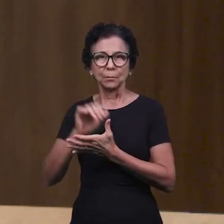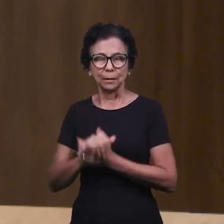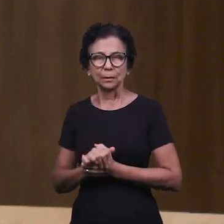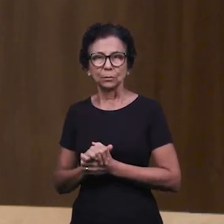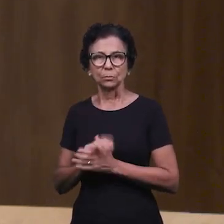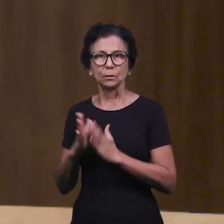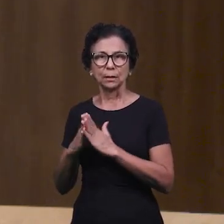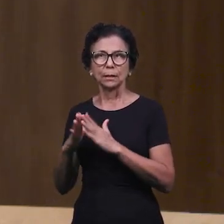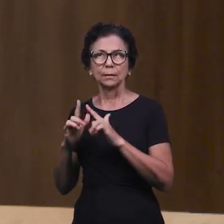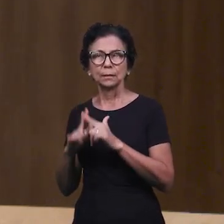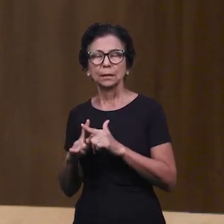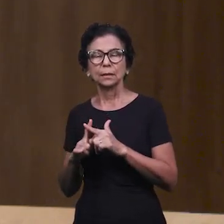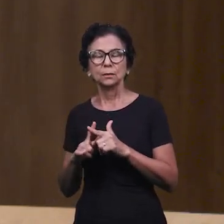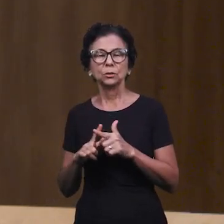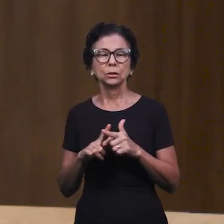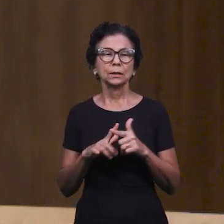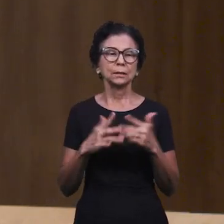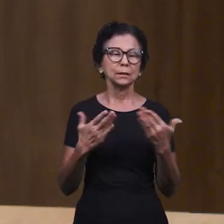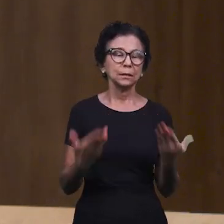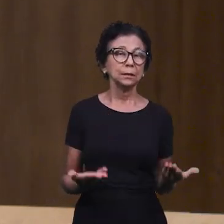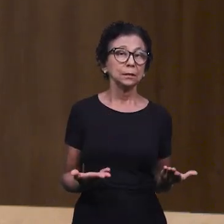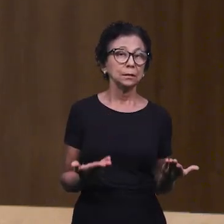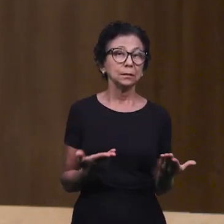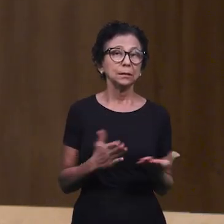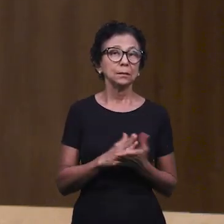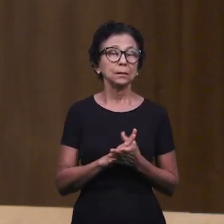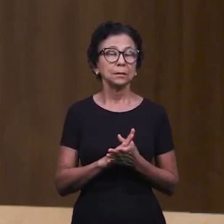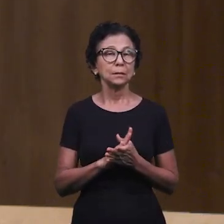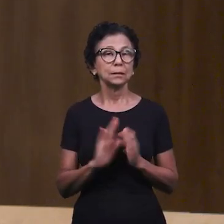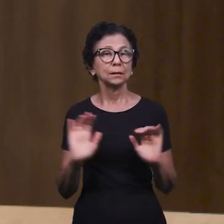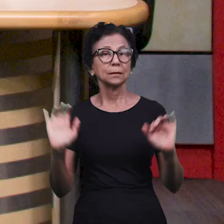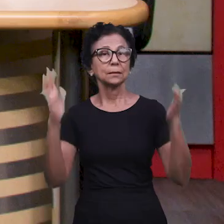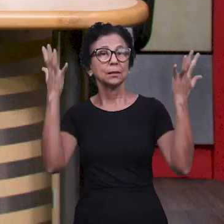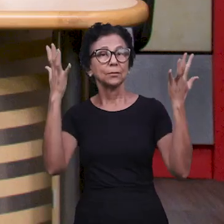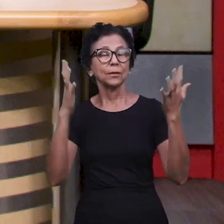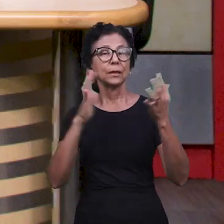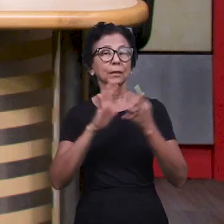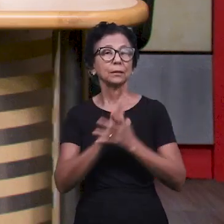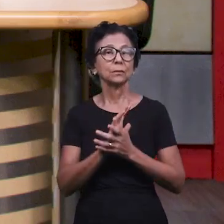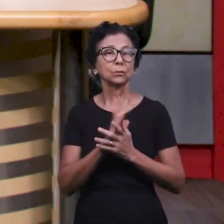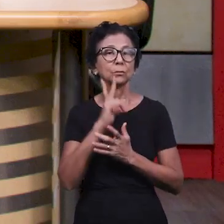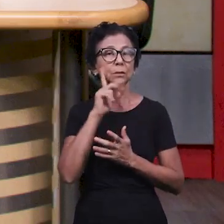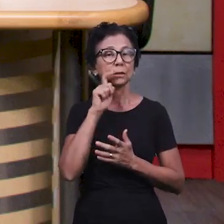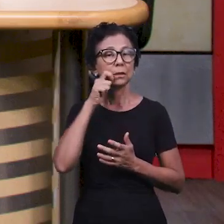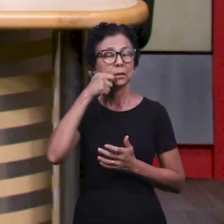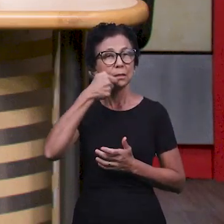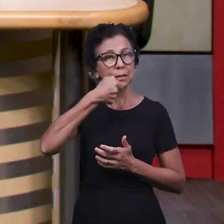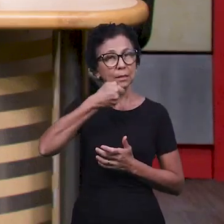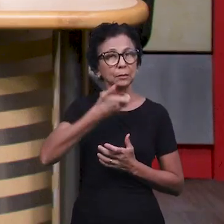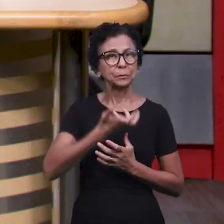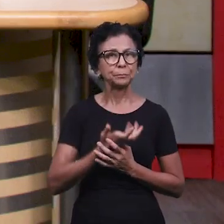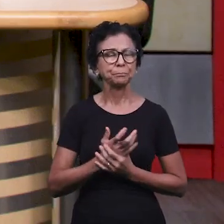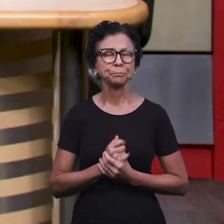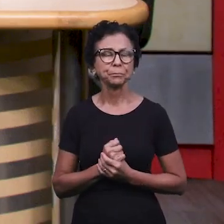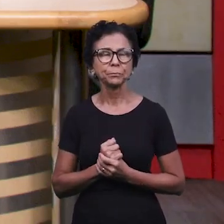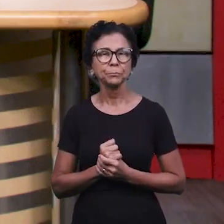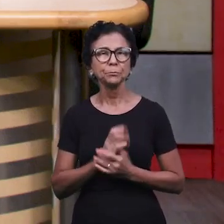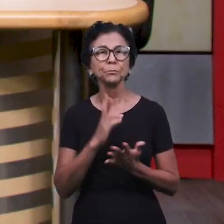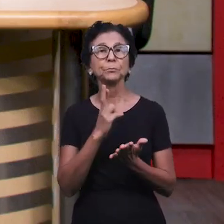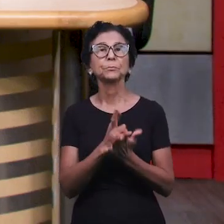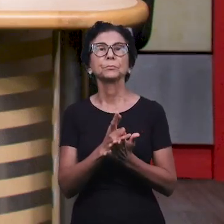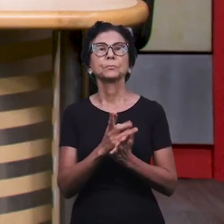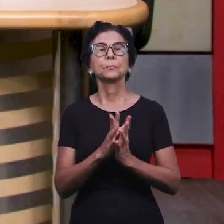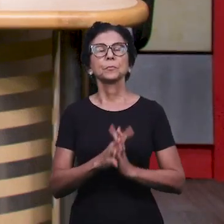trouxe à luz na medida em que isso foi transmitido numa mensagem? Bom, na verdade, esse culto para nós,